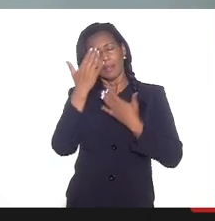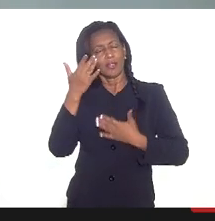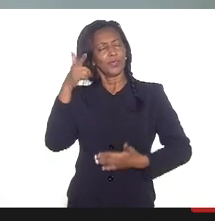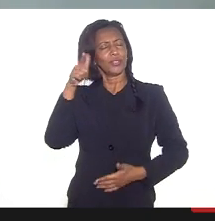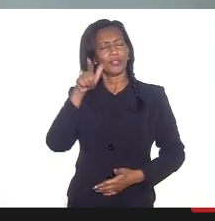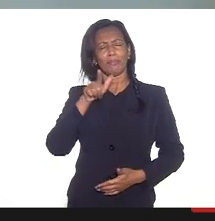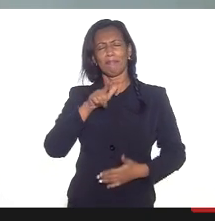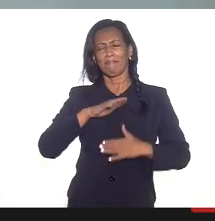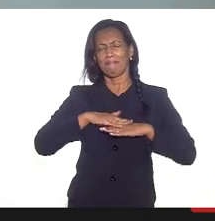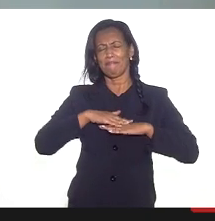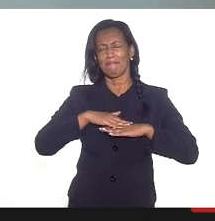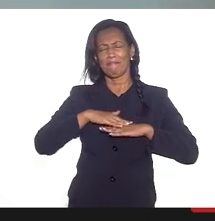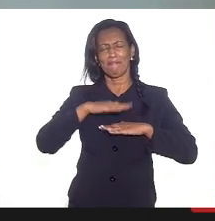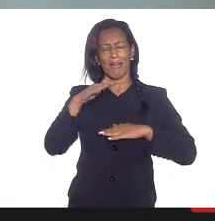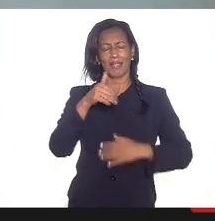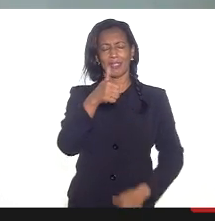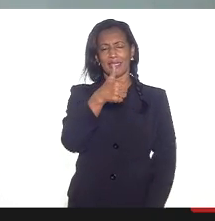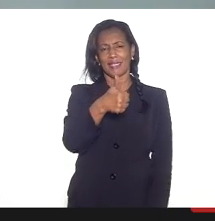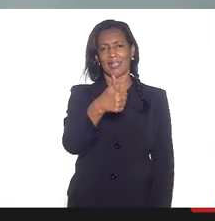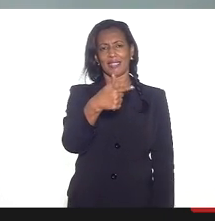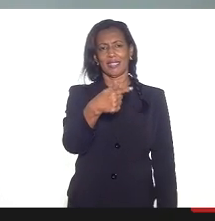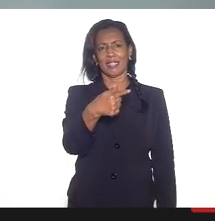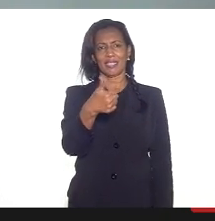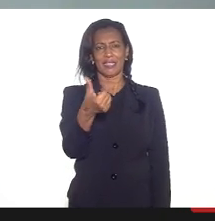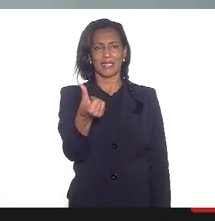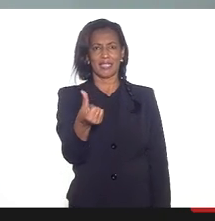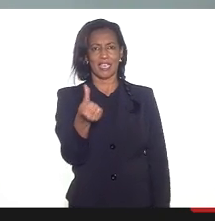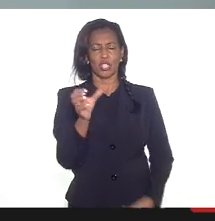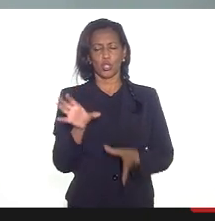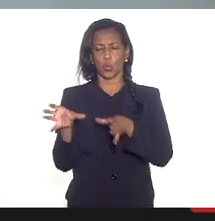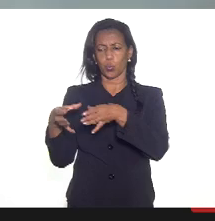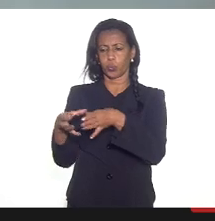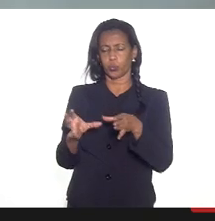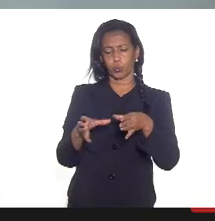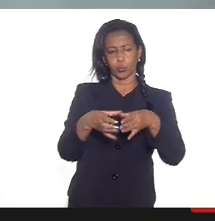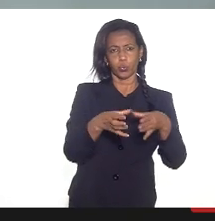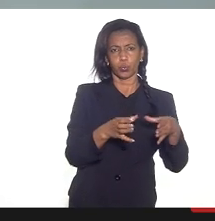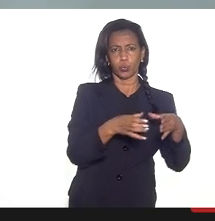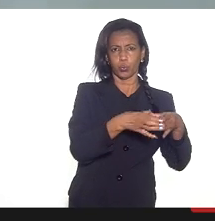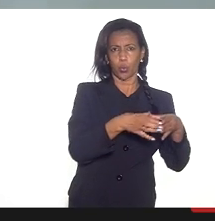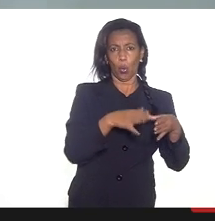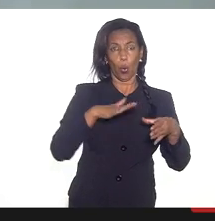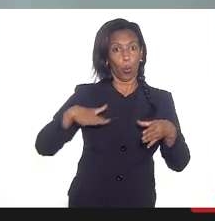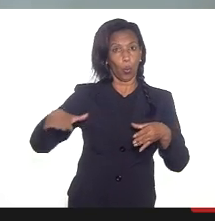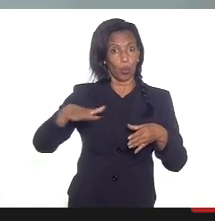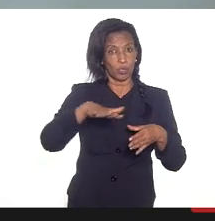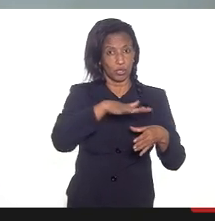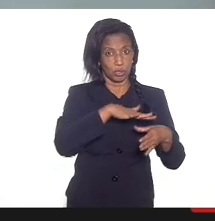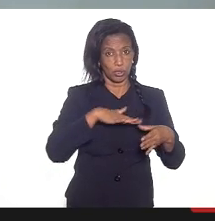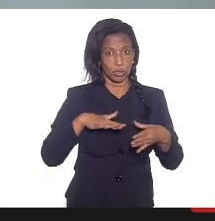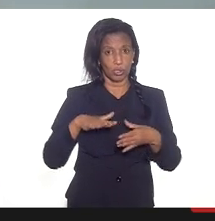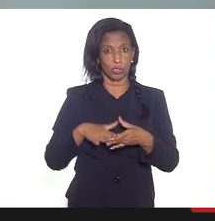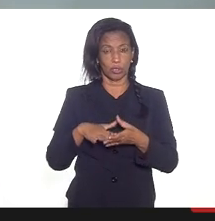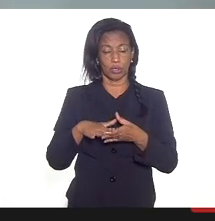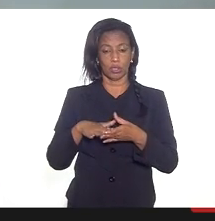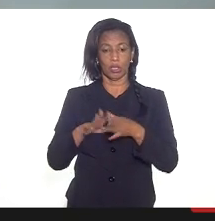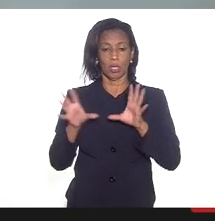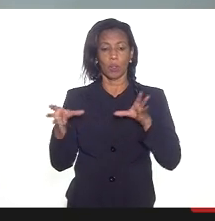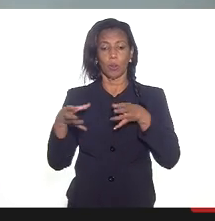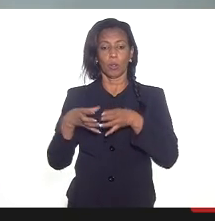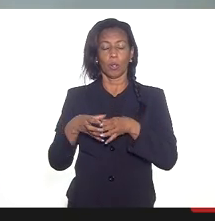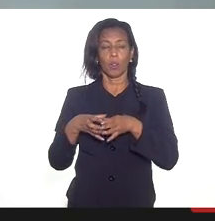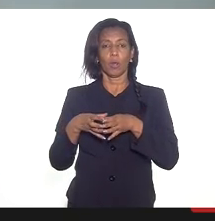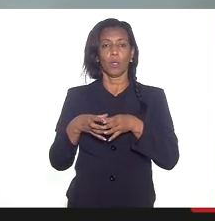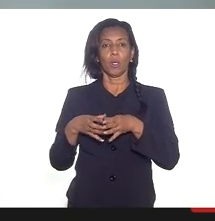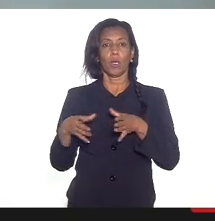demais, em nome de 176 organizações, coletivos, que compõem o